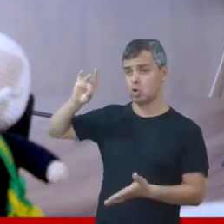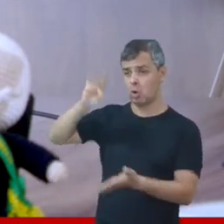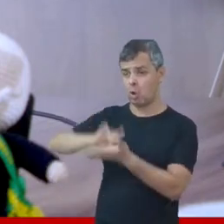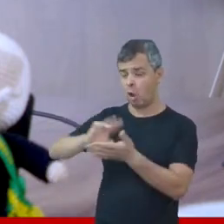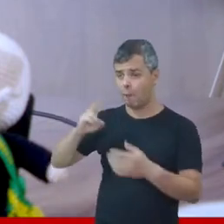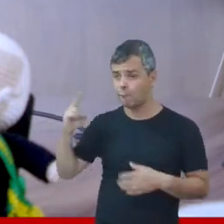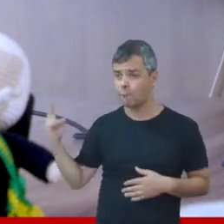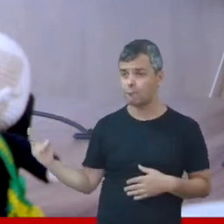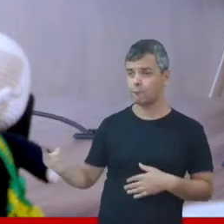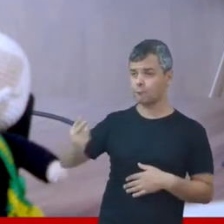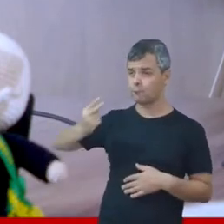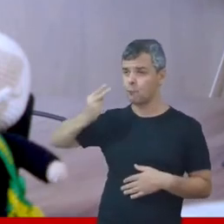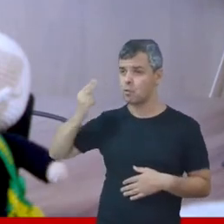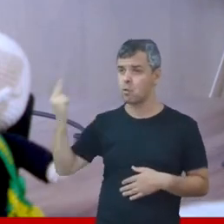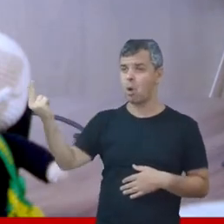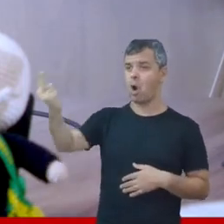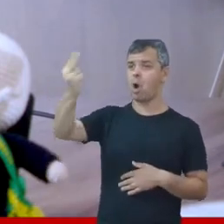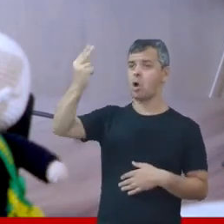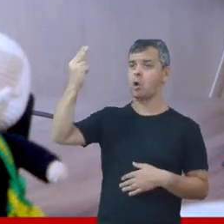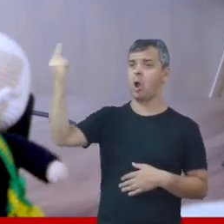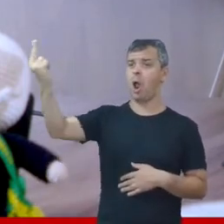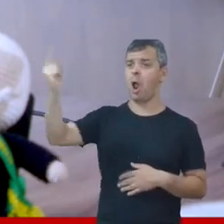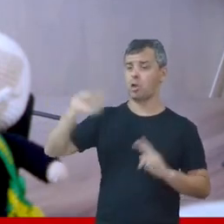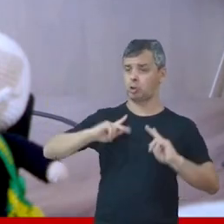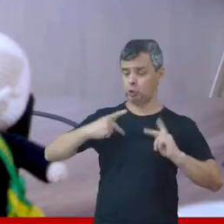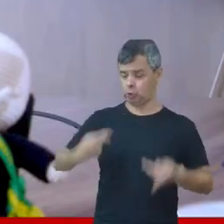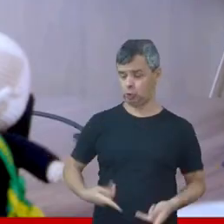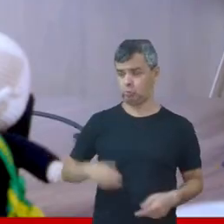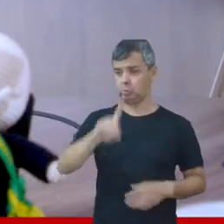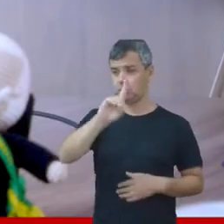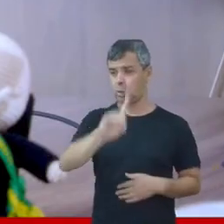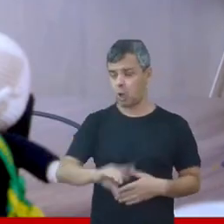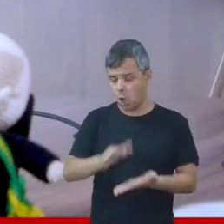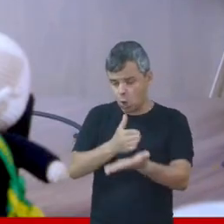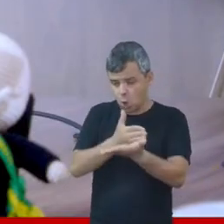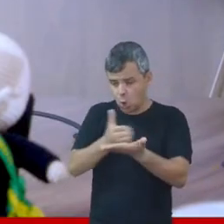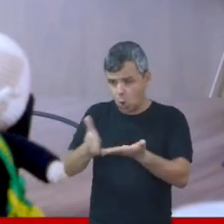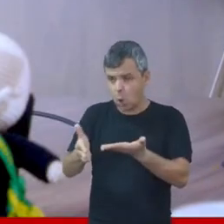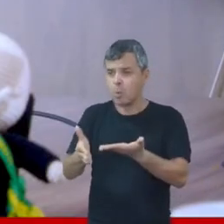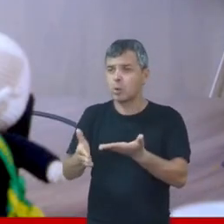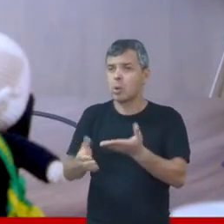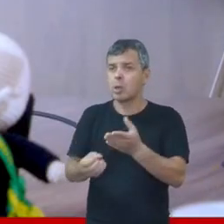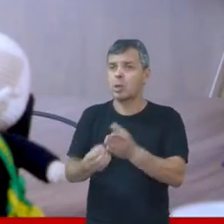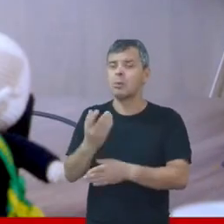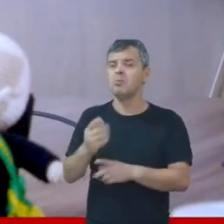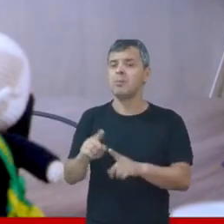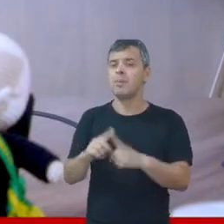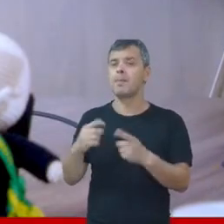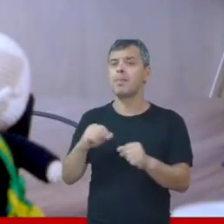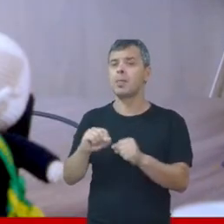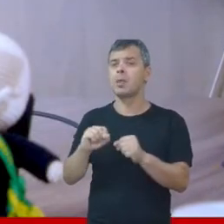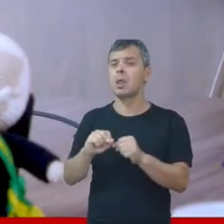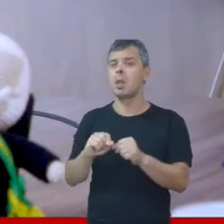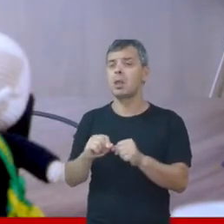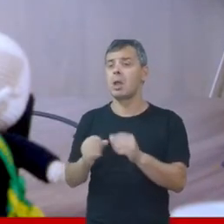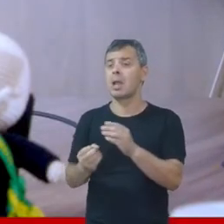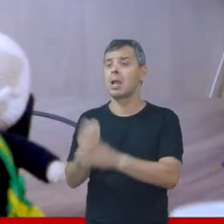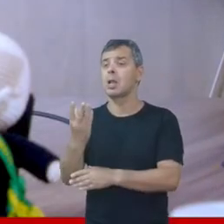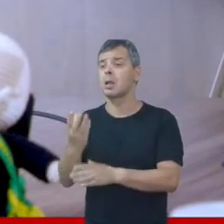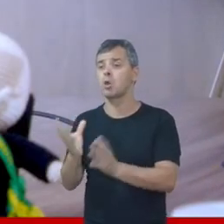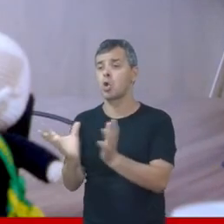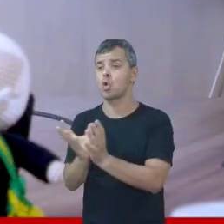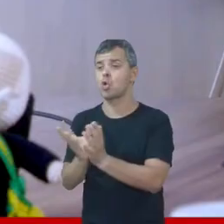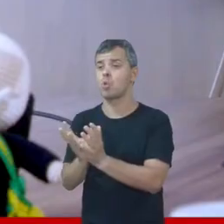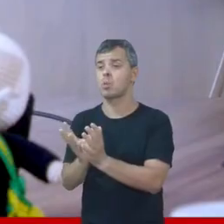valoriza os direitos humanos e que, a partir disso, começou a reativar, por exemplo, eu até trouxe aqui a recriação do